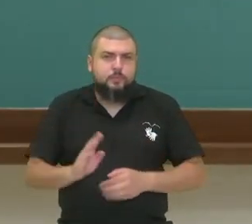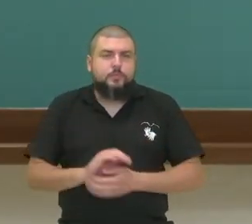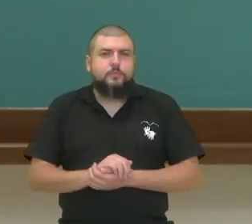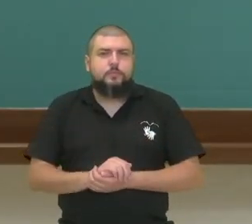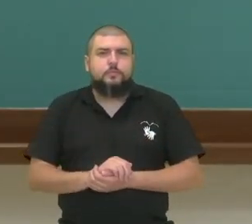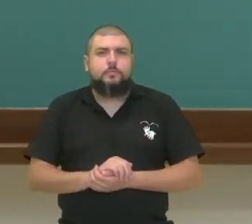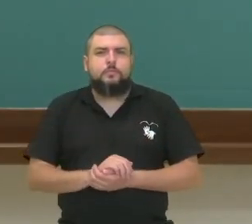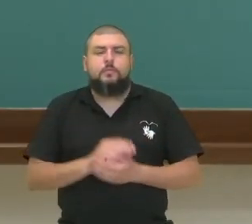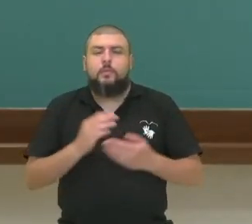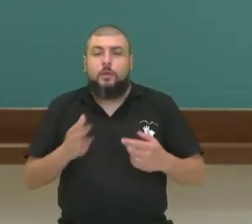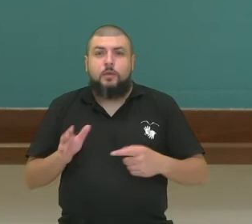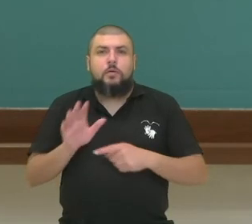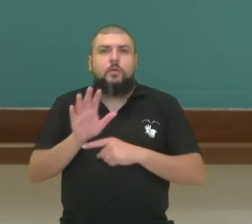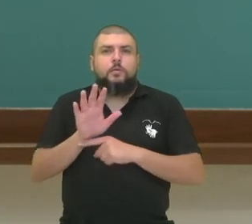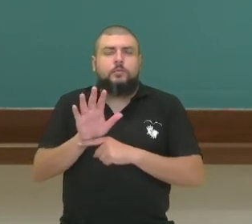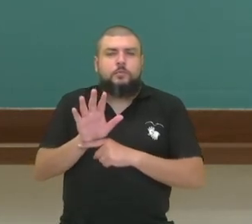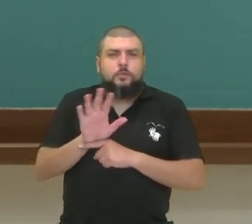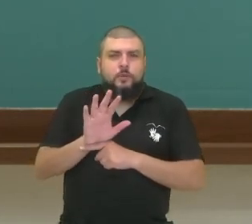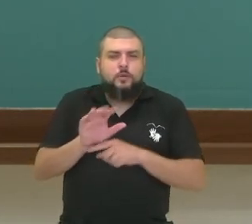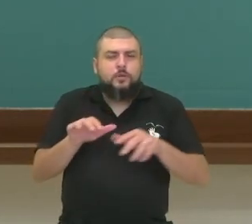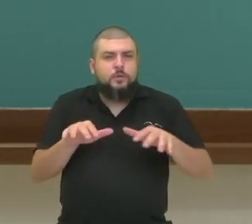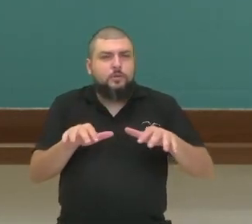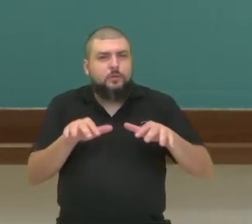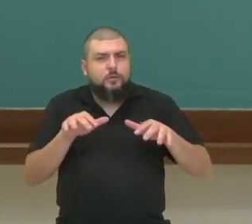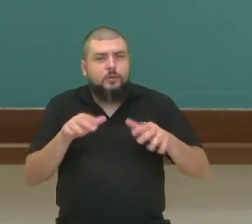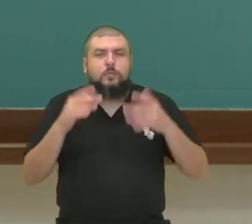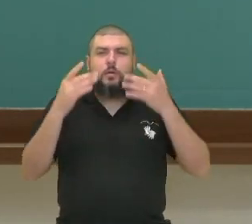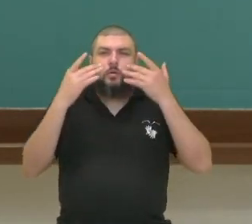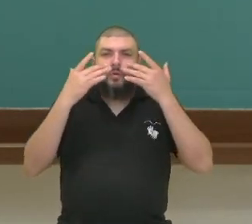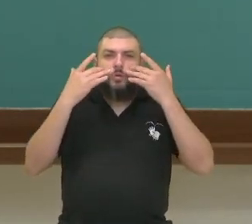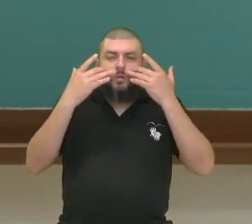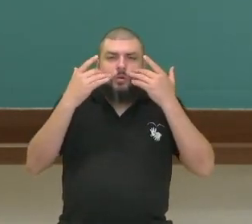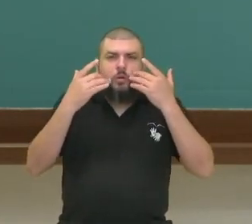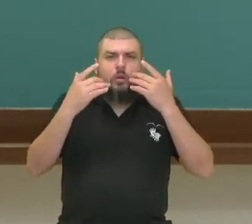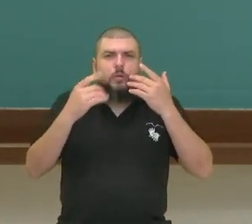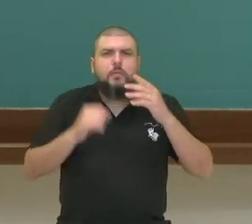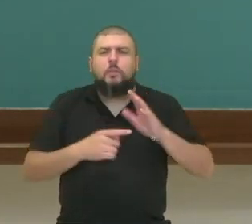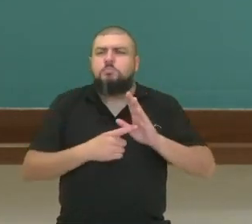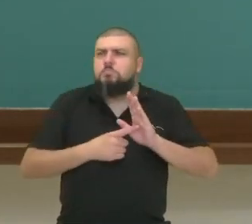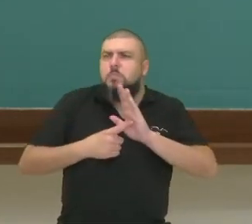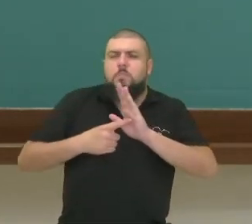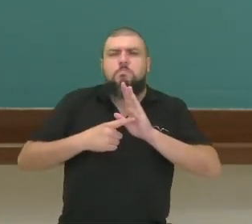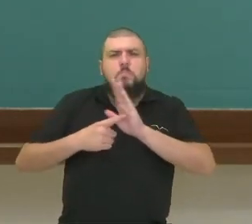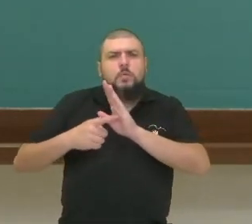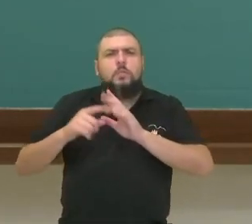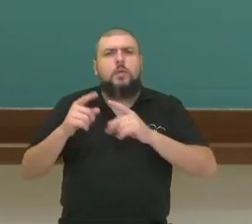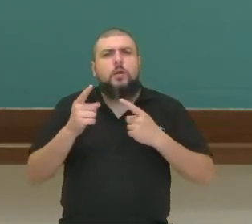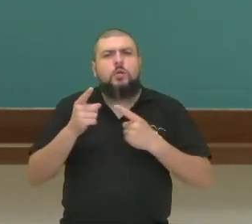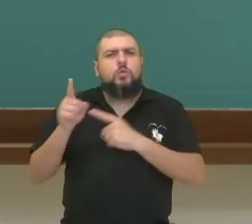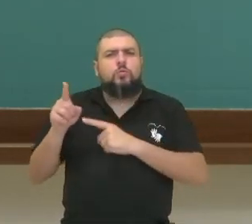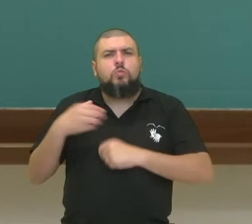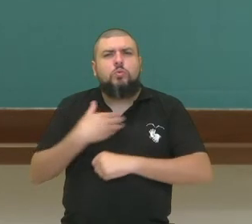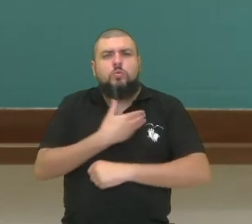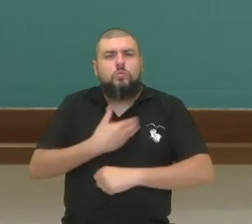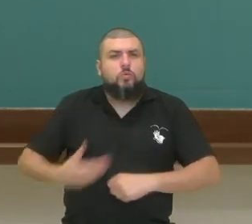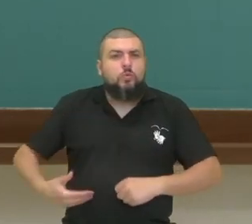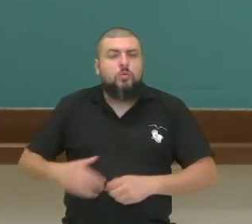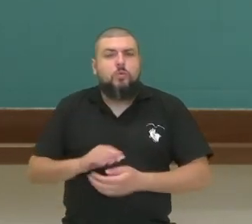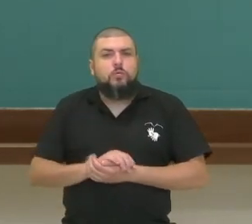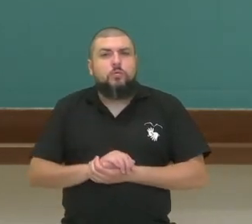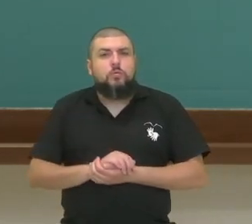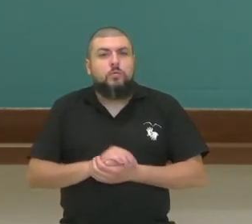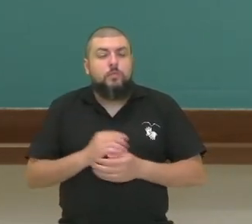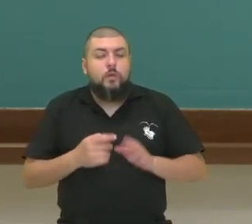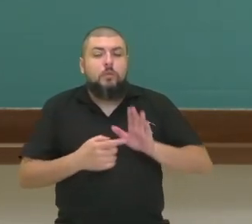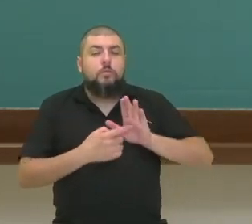o teatro se tornaram muito importantes a denunciar que o regime civil-militar não havia resolvido, apesar